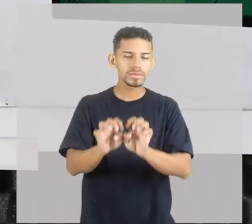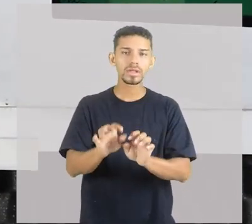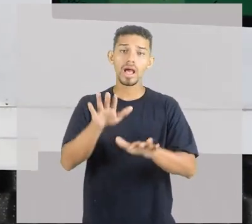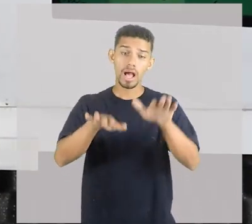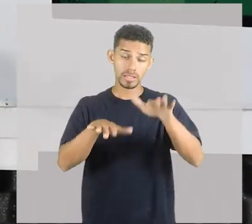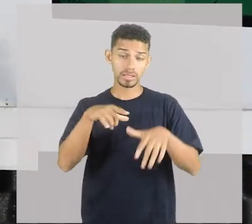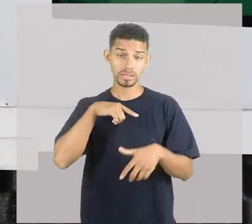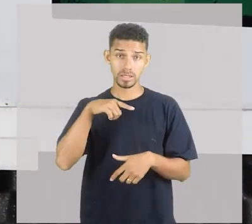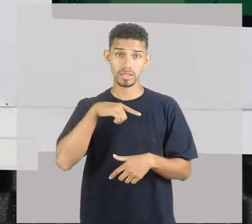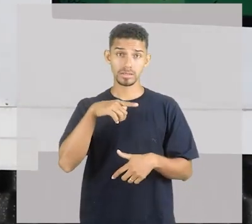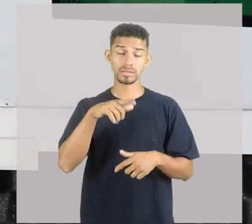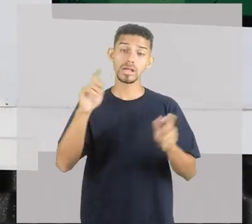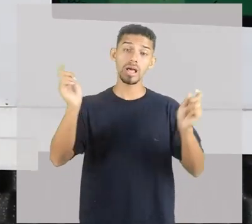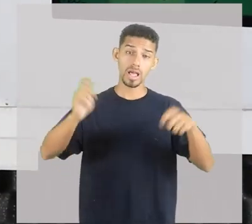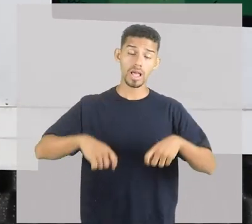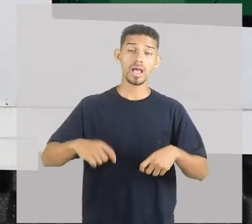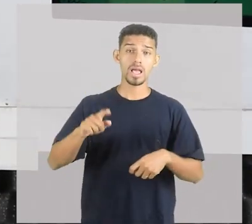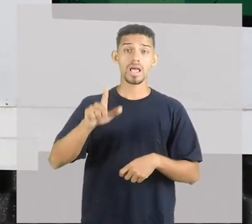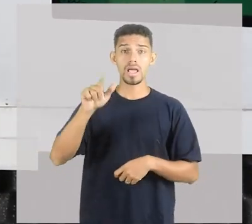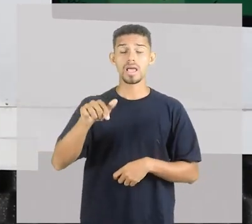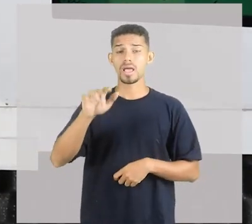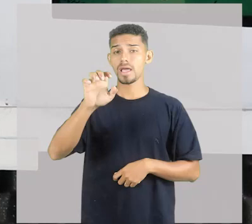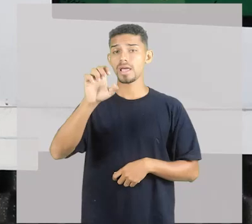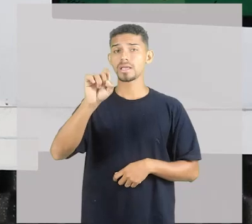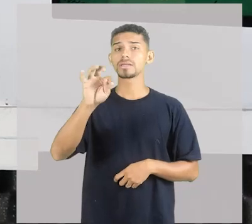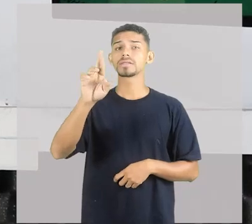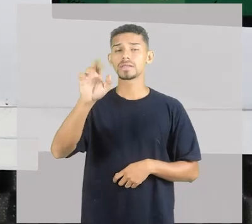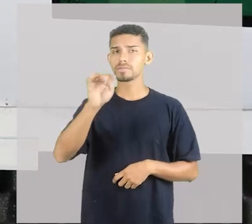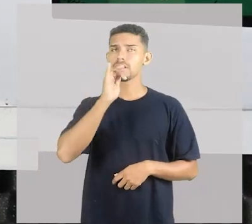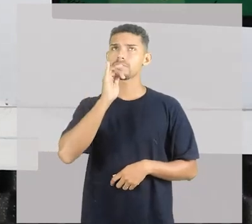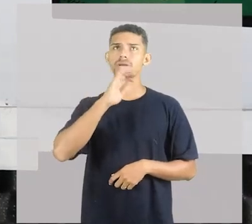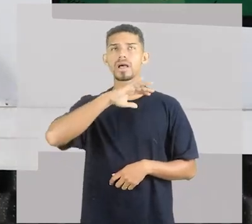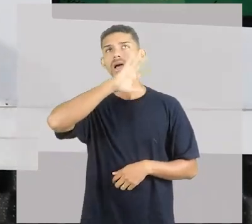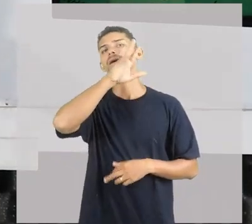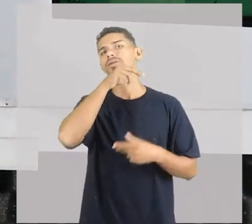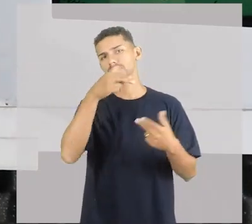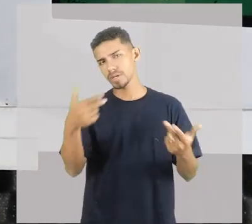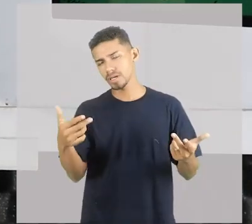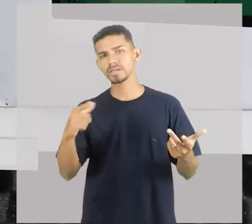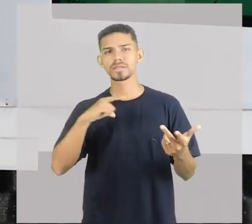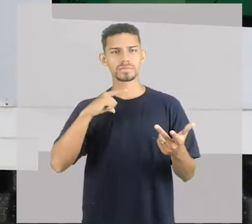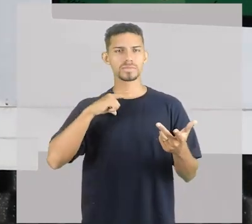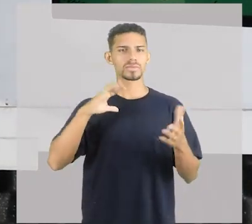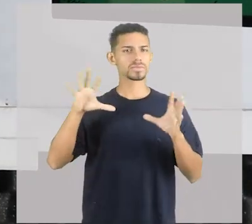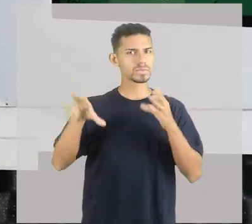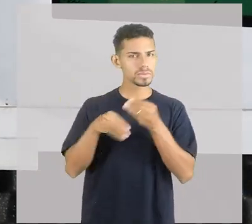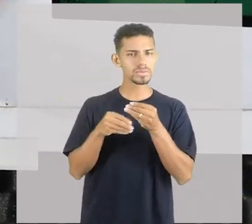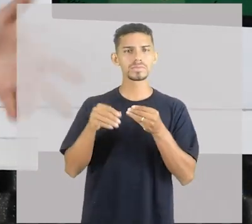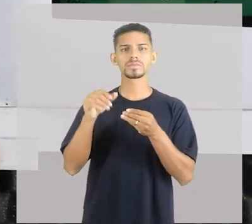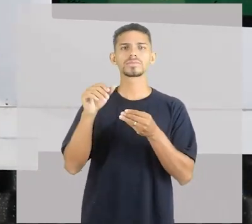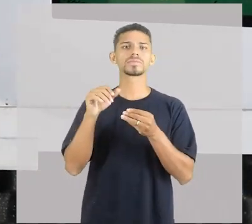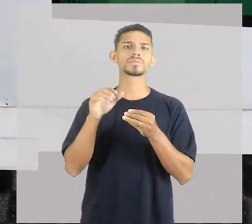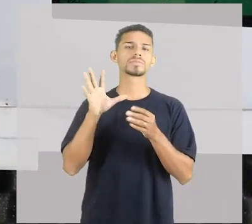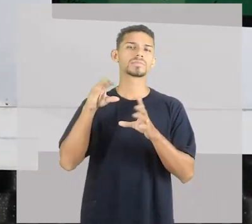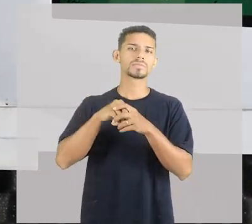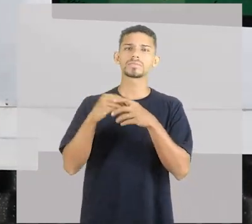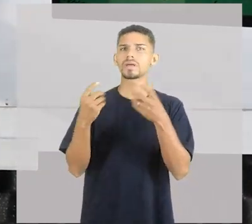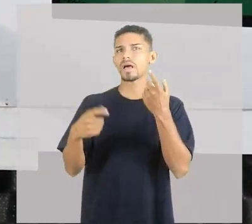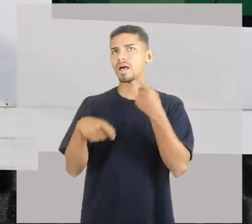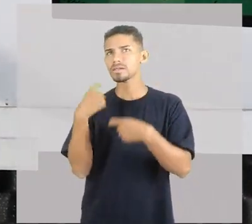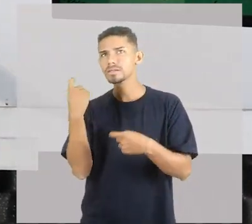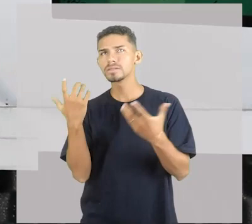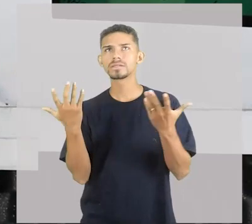aquelas essências, na verdade, são alguns tipos de ésteres. Animais, por exemplo, liberam ésteres associados, por exemplo, a